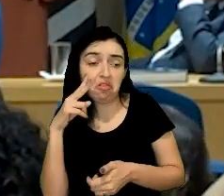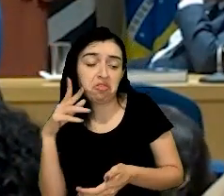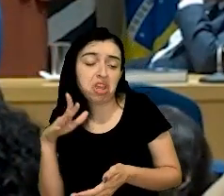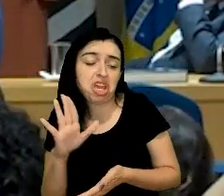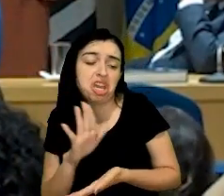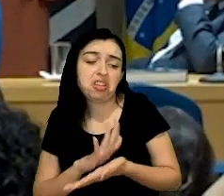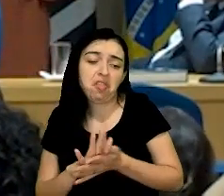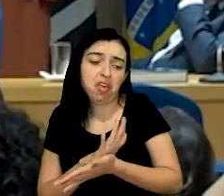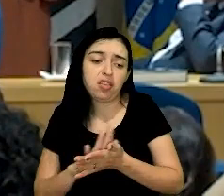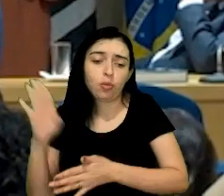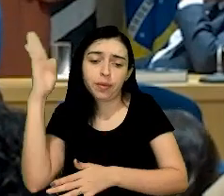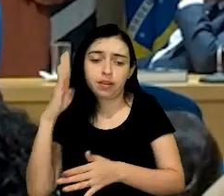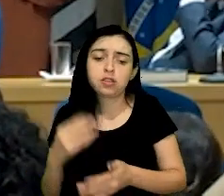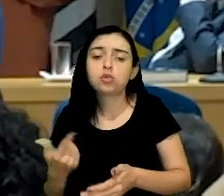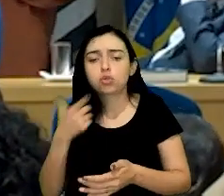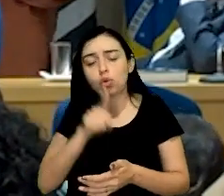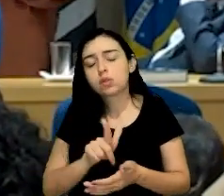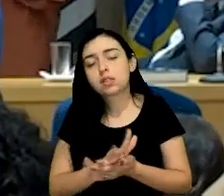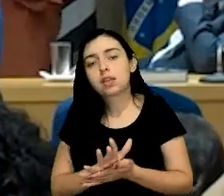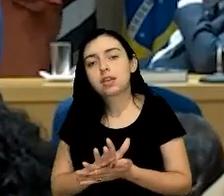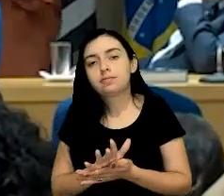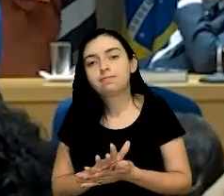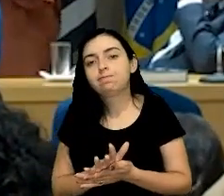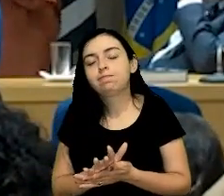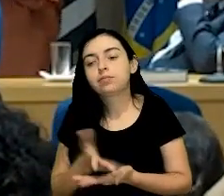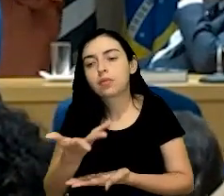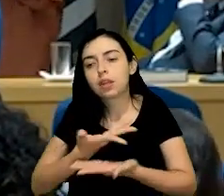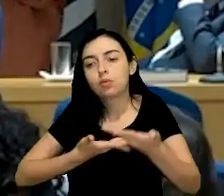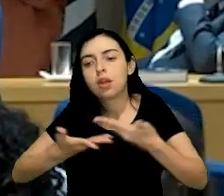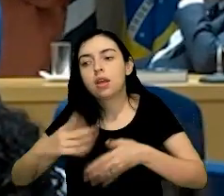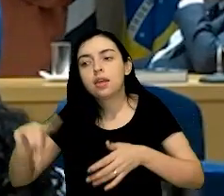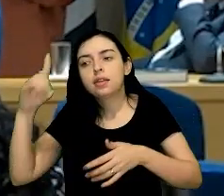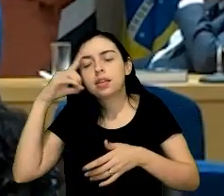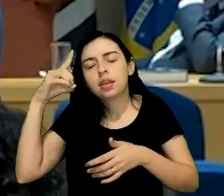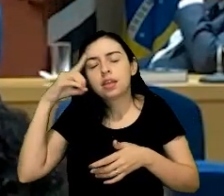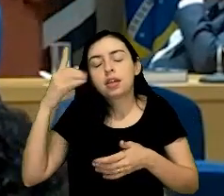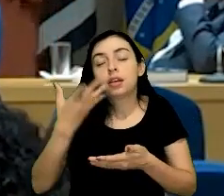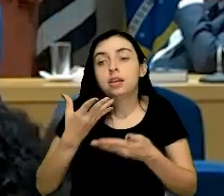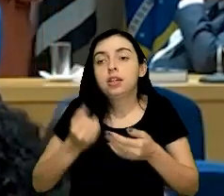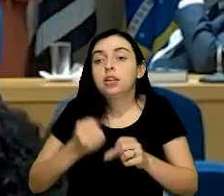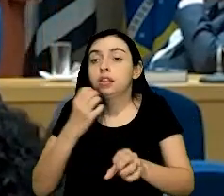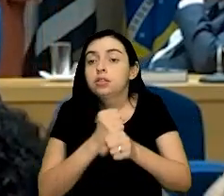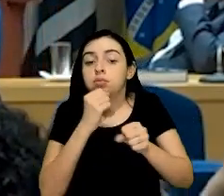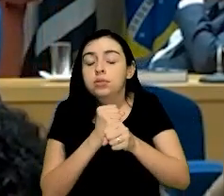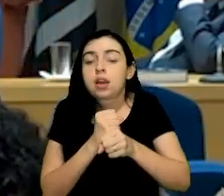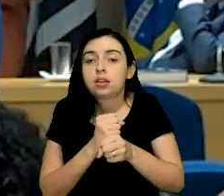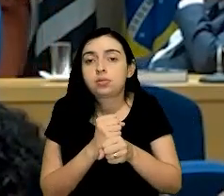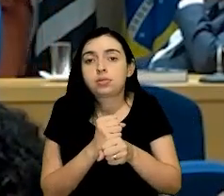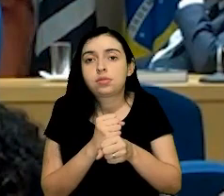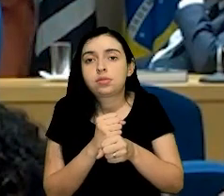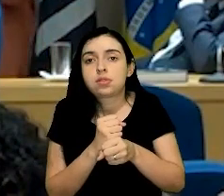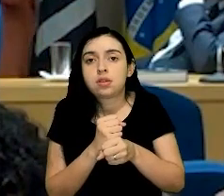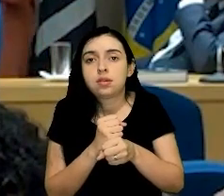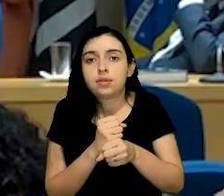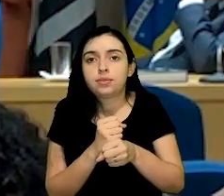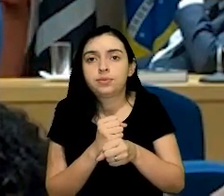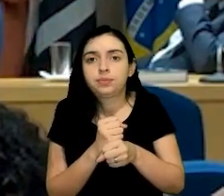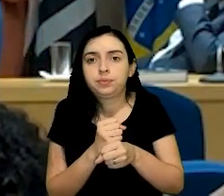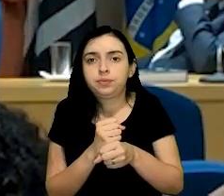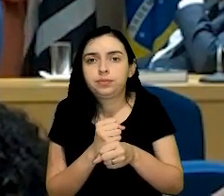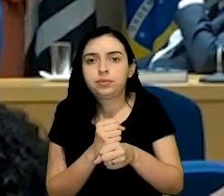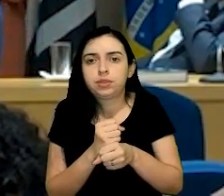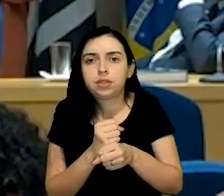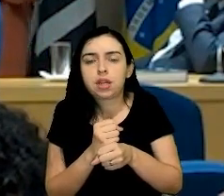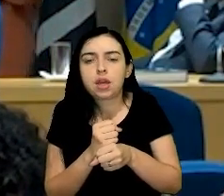país de trânsito. Para vocês terem uma ideia, esses são os dados do tráfego internacional de